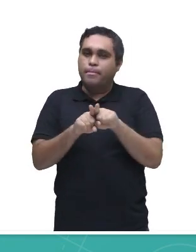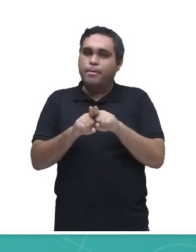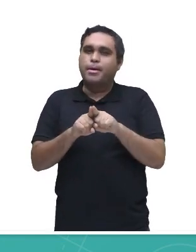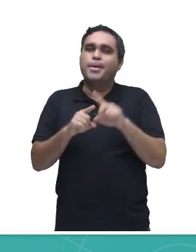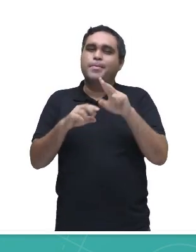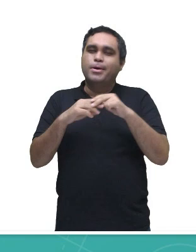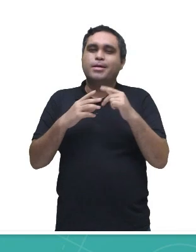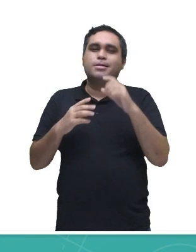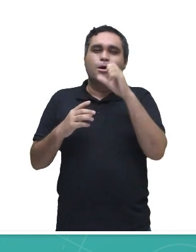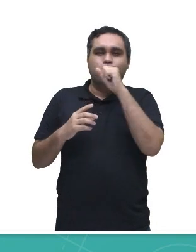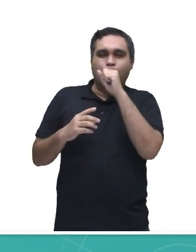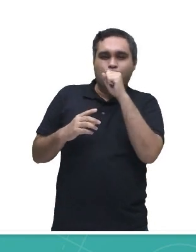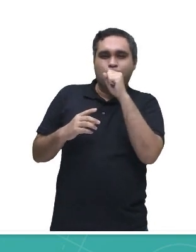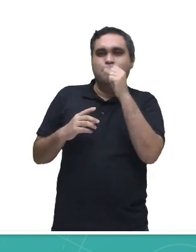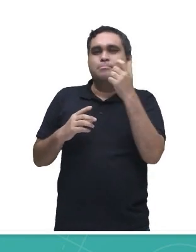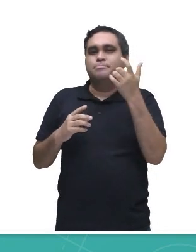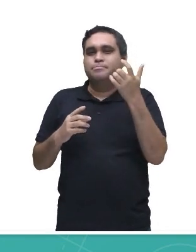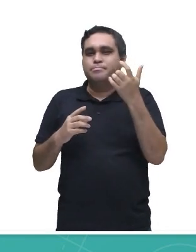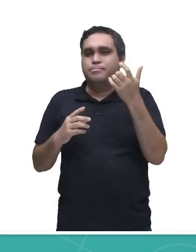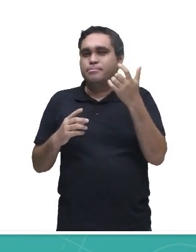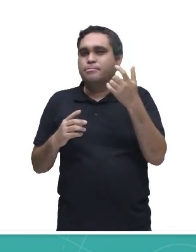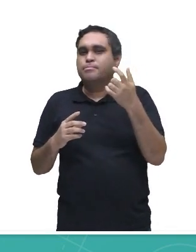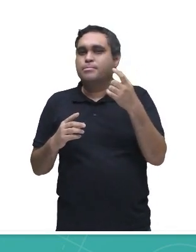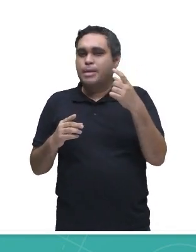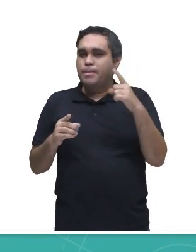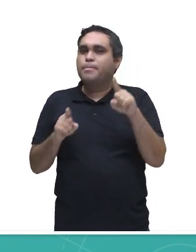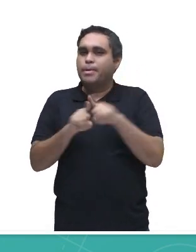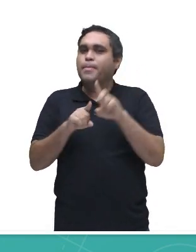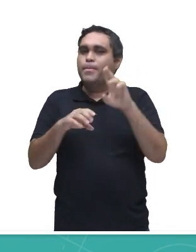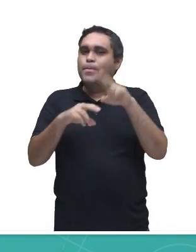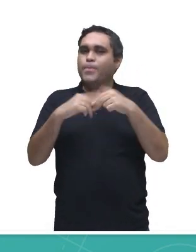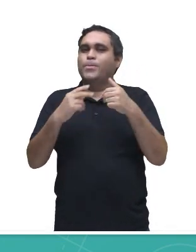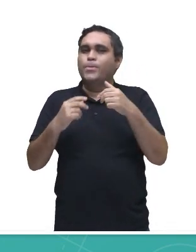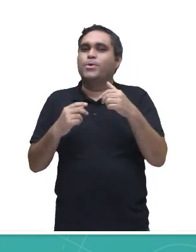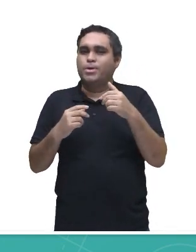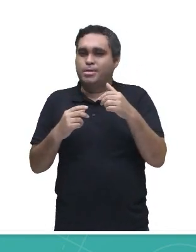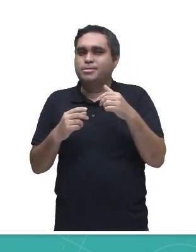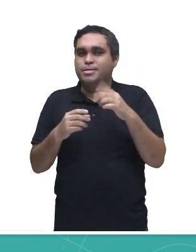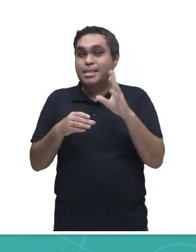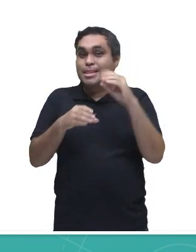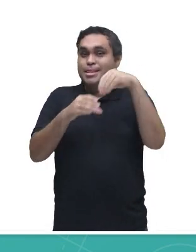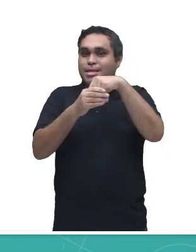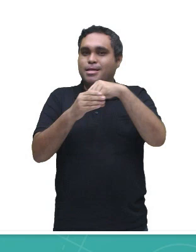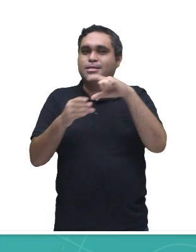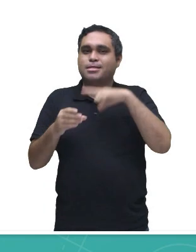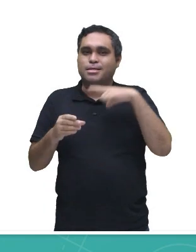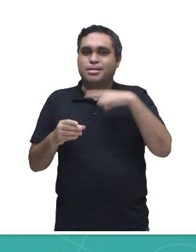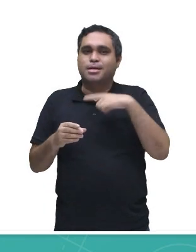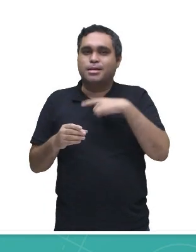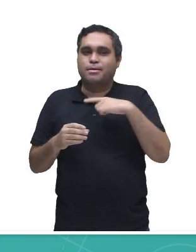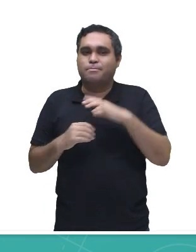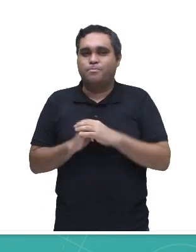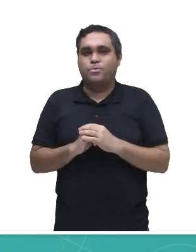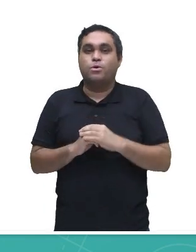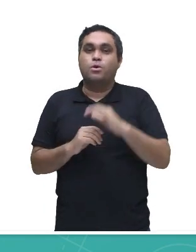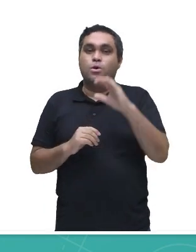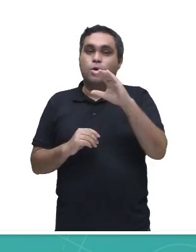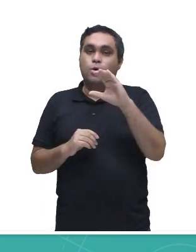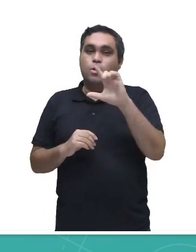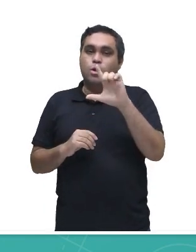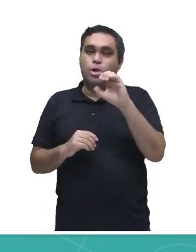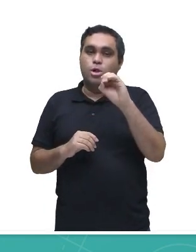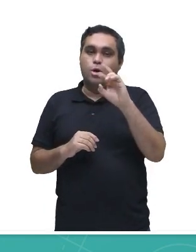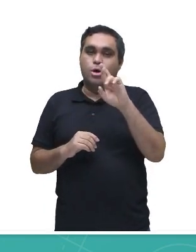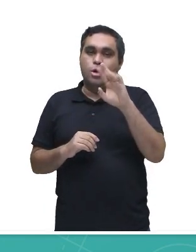amarelada, laranjada, né? Responsável por essa coloração, como a gente já falou, são os cloroplastos.